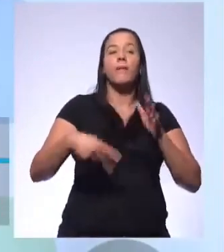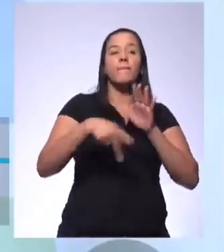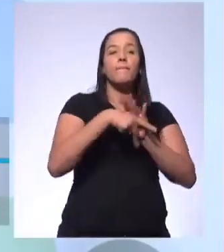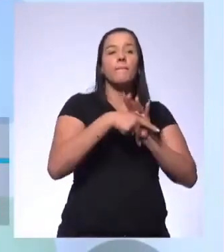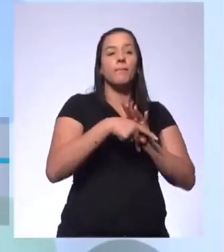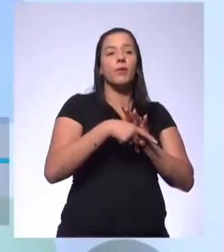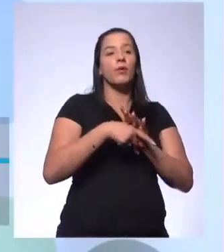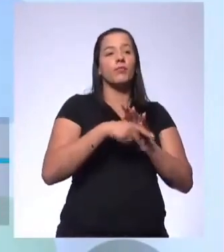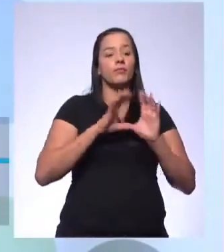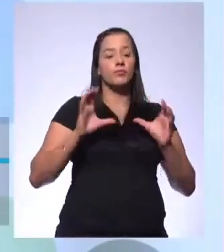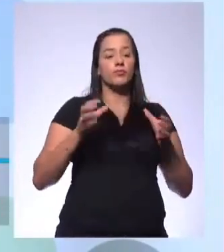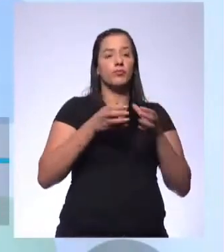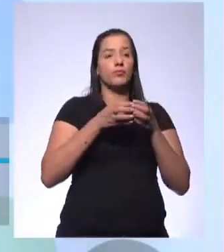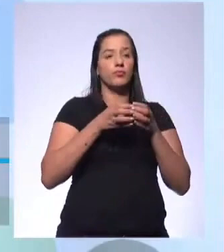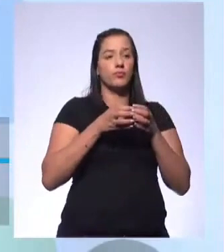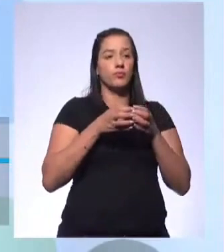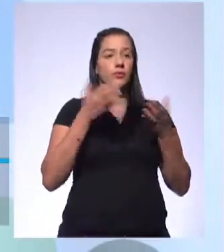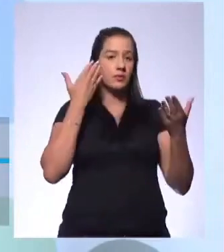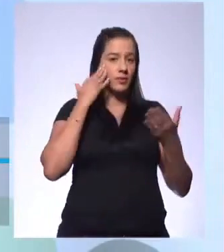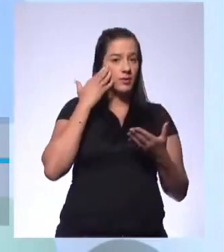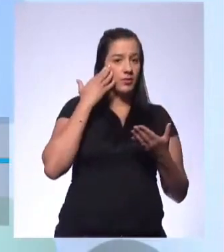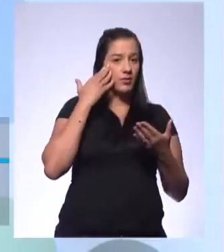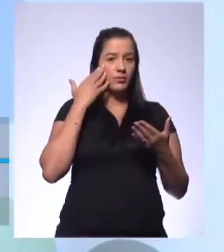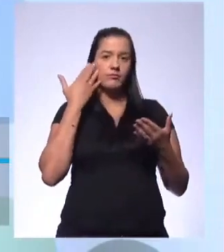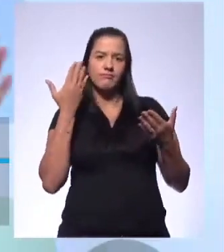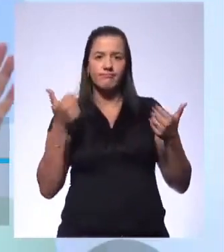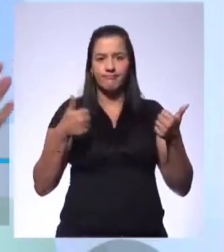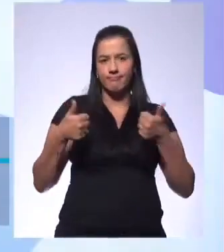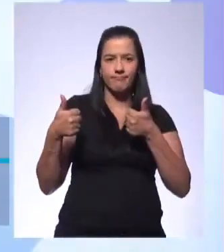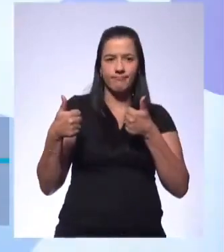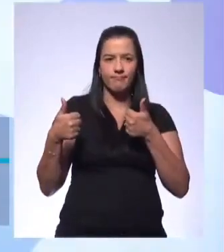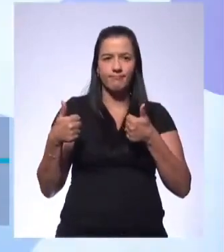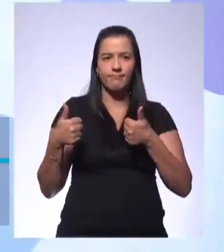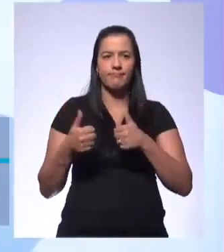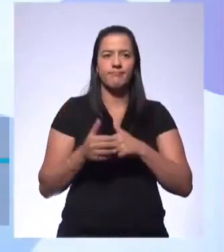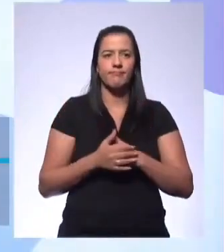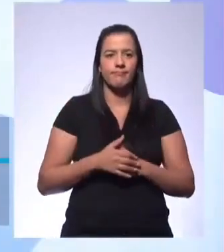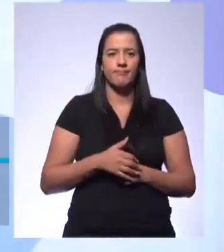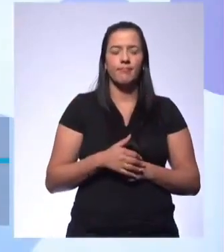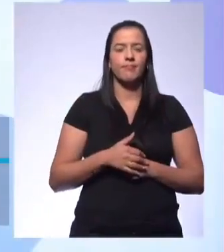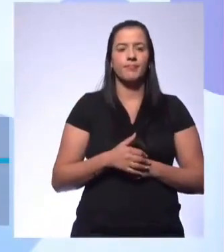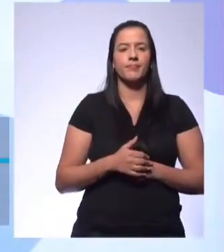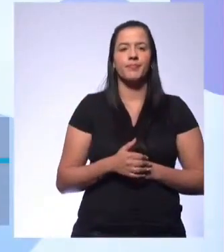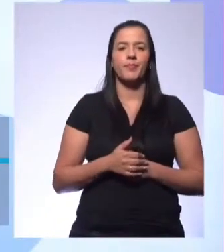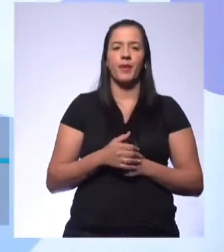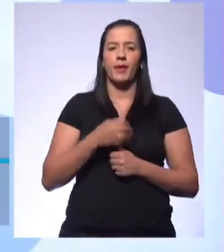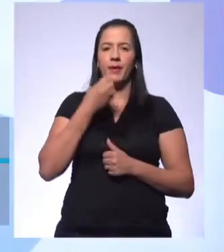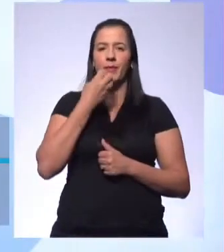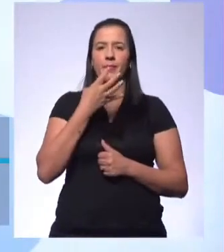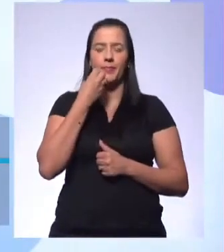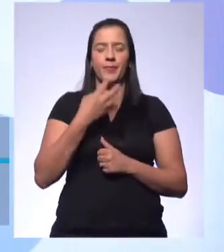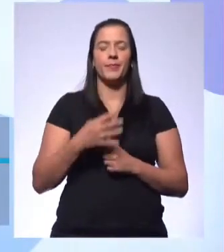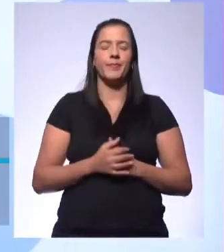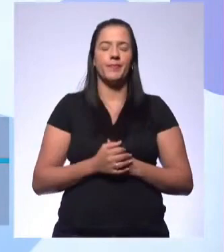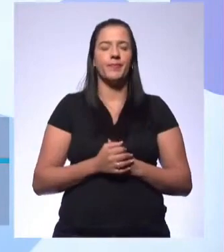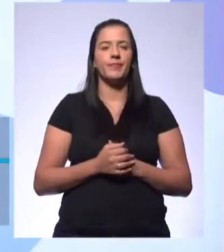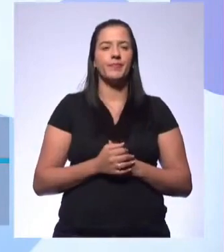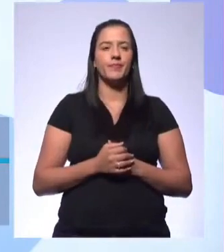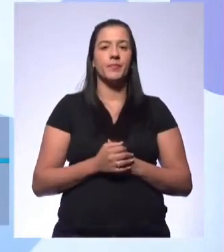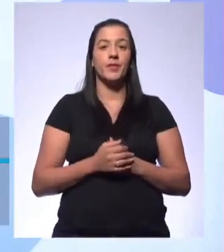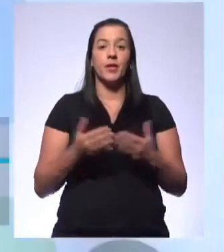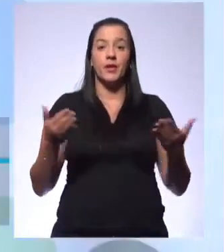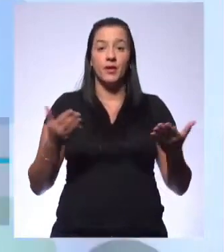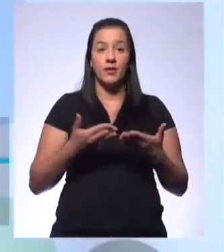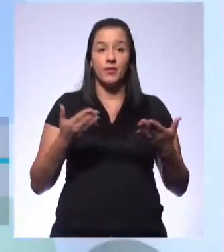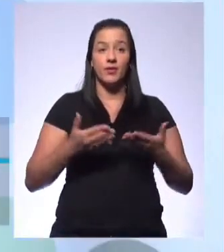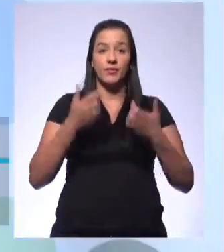dele, né? Para o povo dele. Entendido? Isto. Até acho que agora foi, né? Foi, o Agora. pessoal aqui adorando o Ah, romantismo, adorando aqui o pessoal sim. colocando. Tá? Então vamos